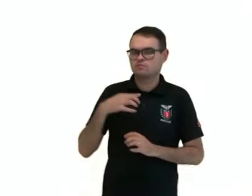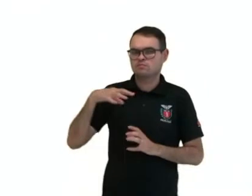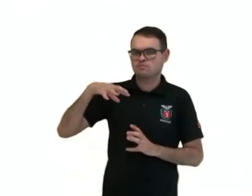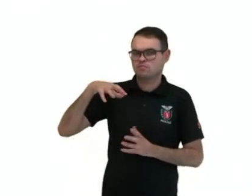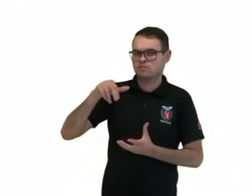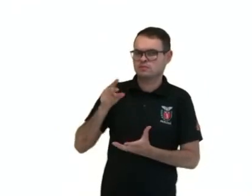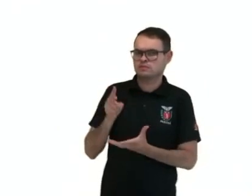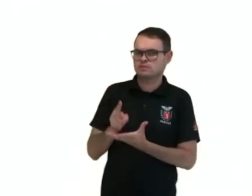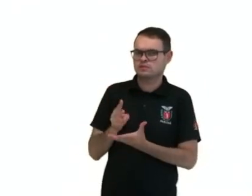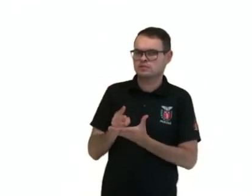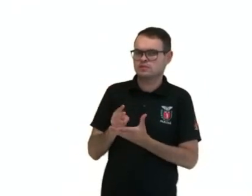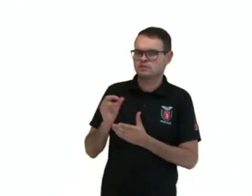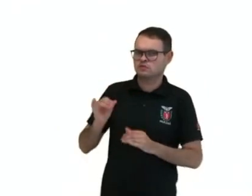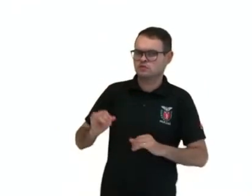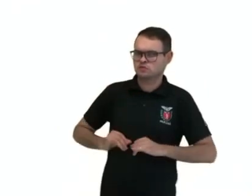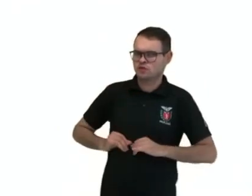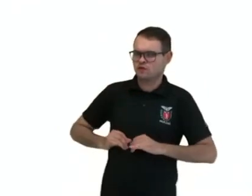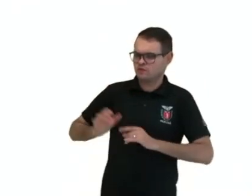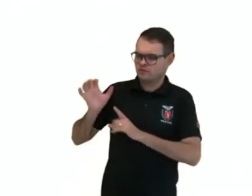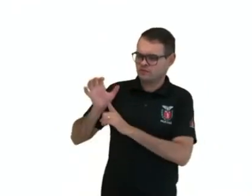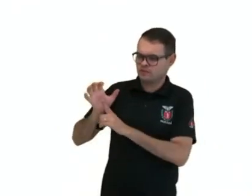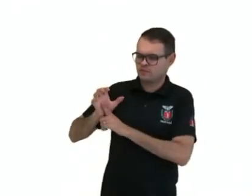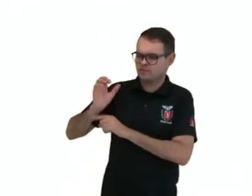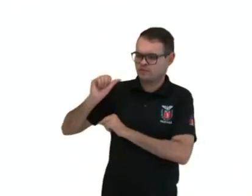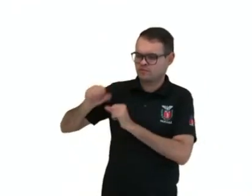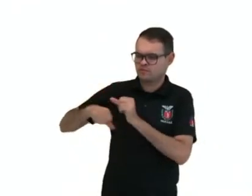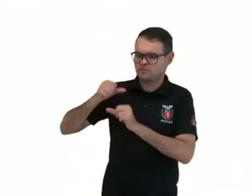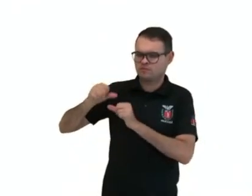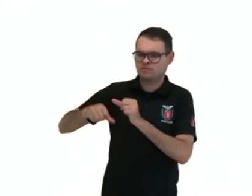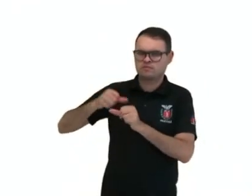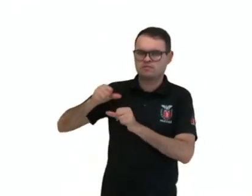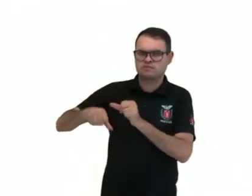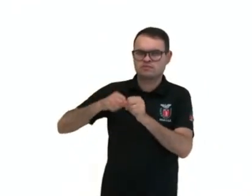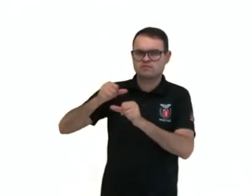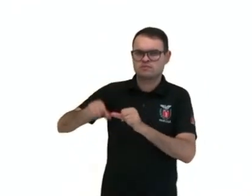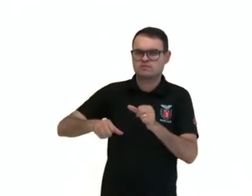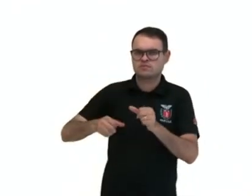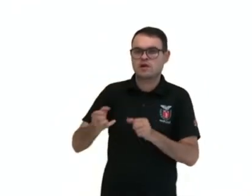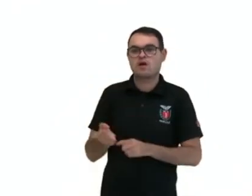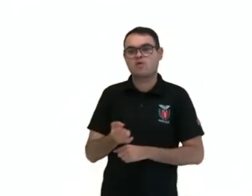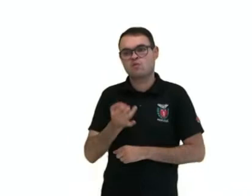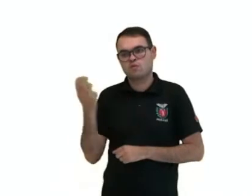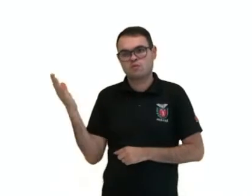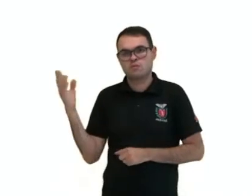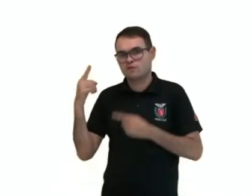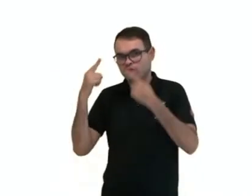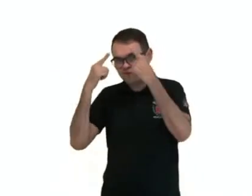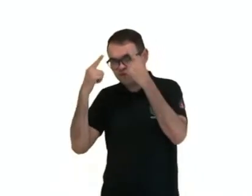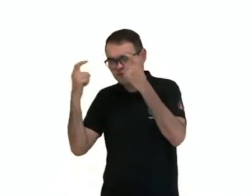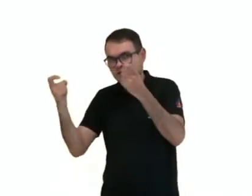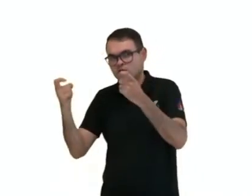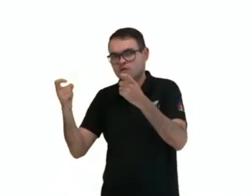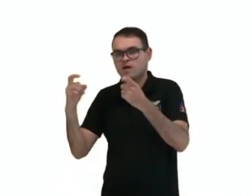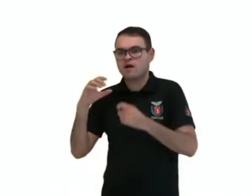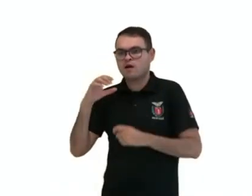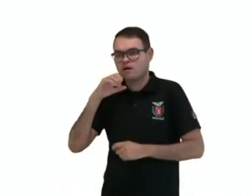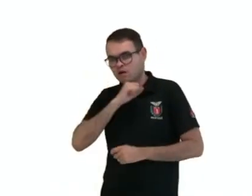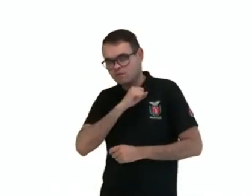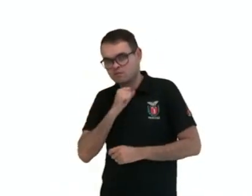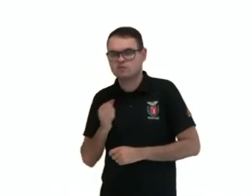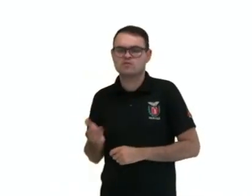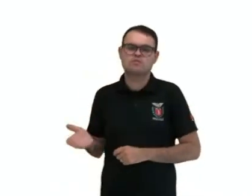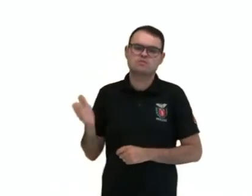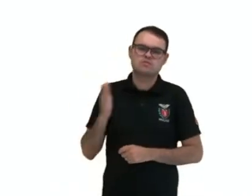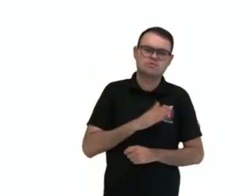sempre sofre modificações. Algumas mais bruscas, muito rápidas, e